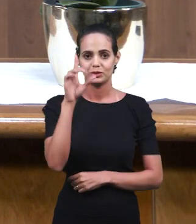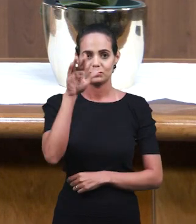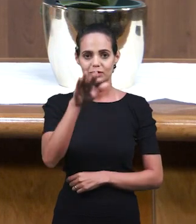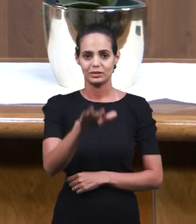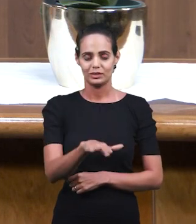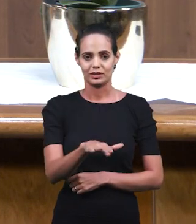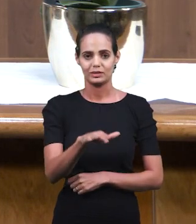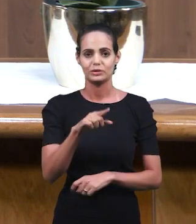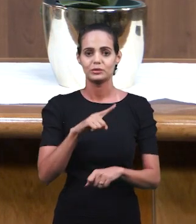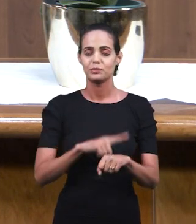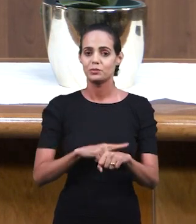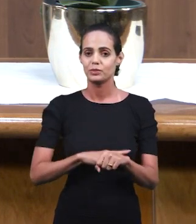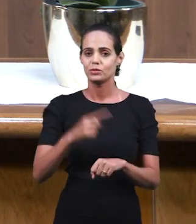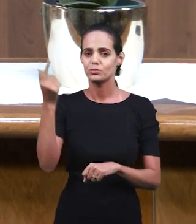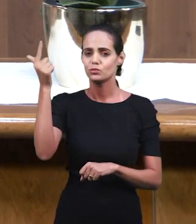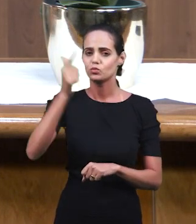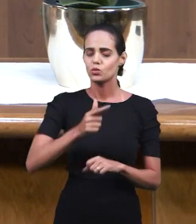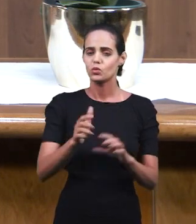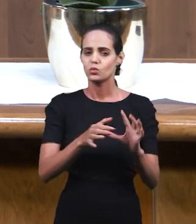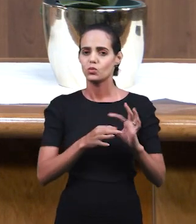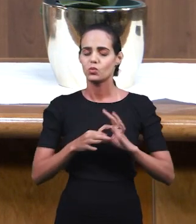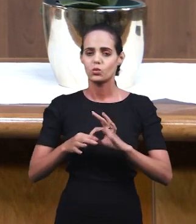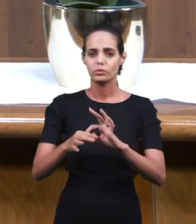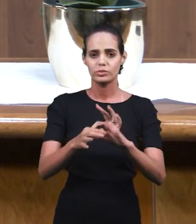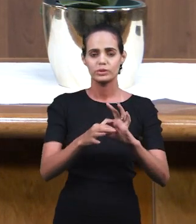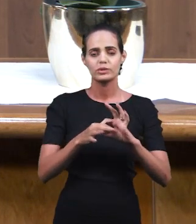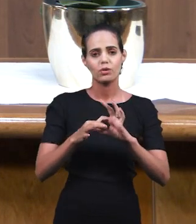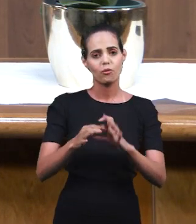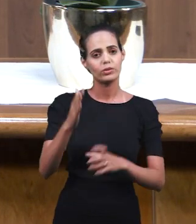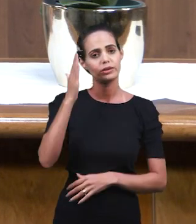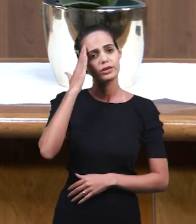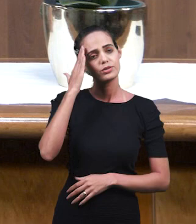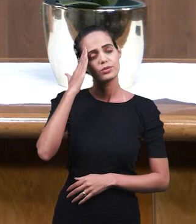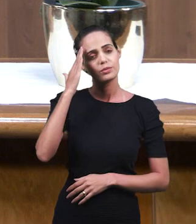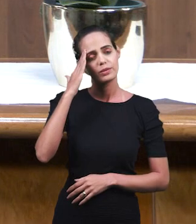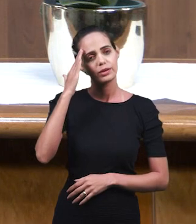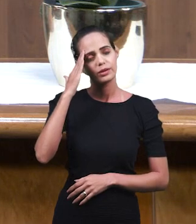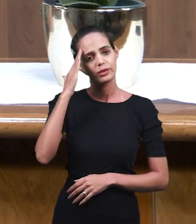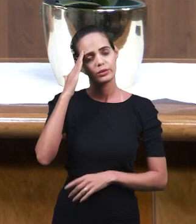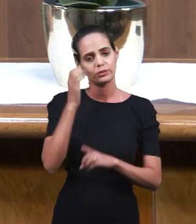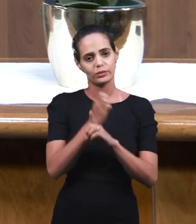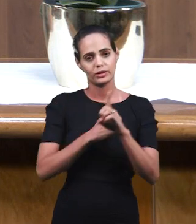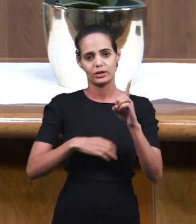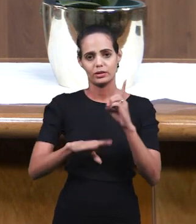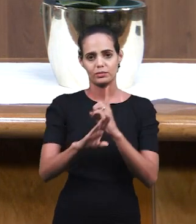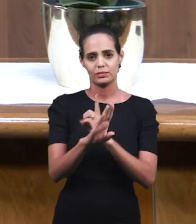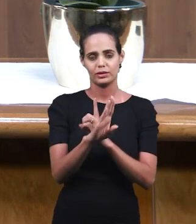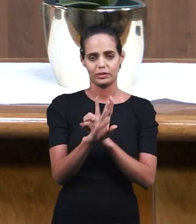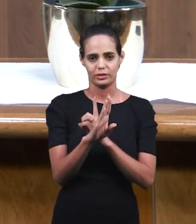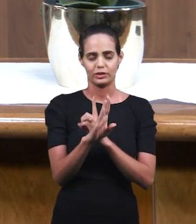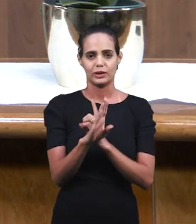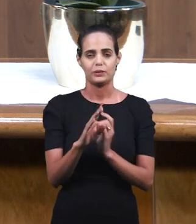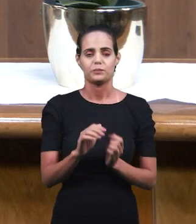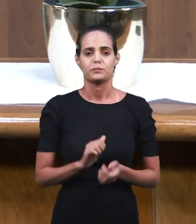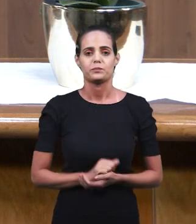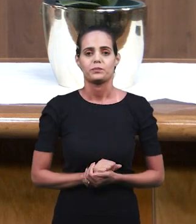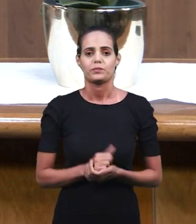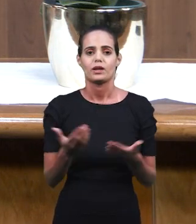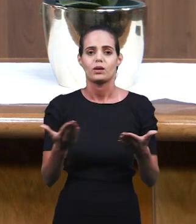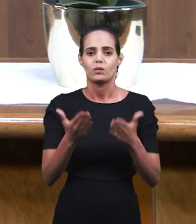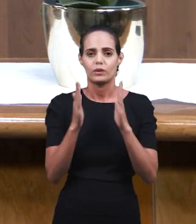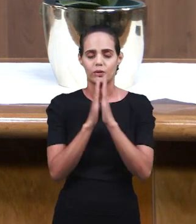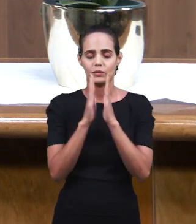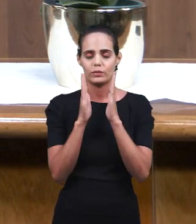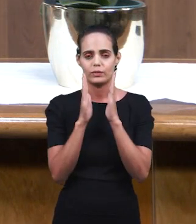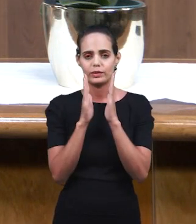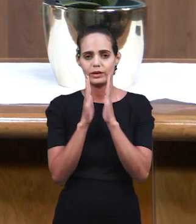momento de renovo, de ampliação do conhecimento daquilo que é trazido na Escola Bíblica Dominical. Nós vamos orar, entregar no altar do